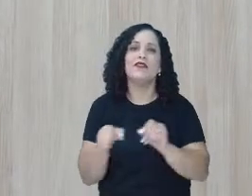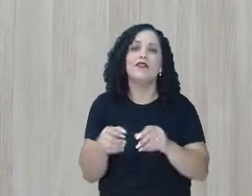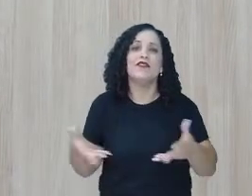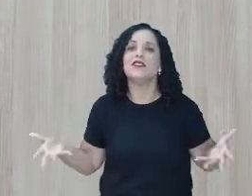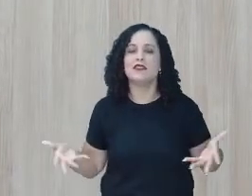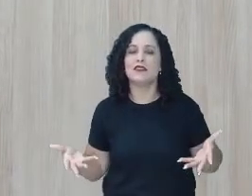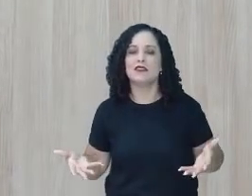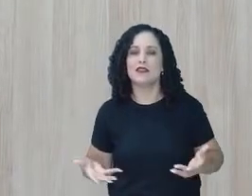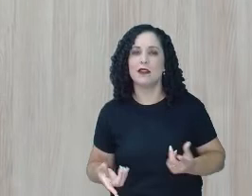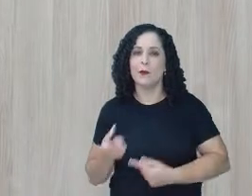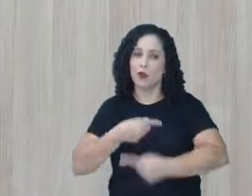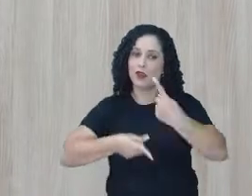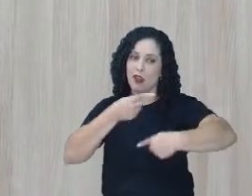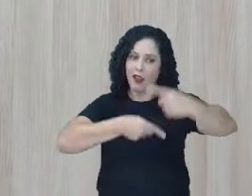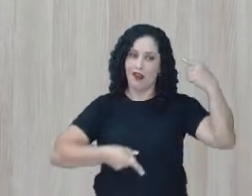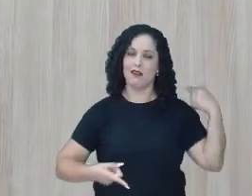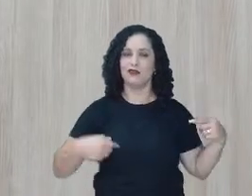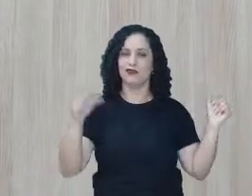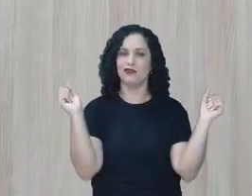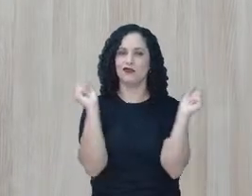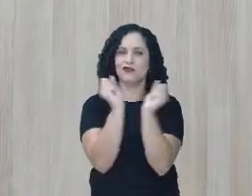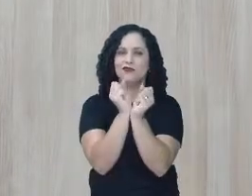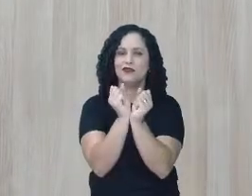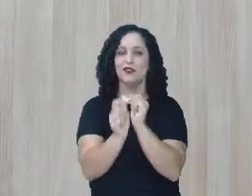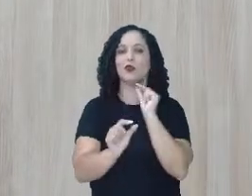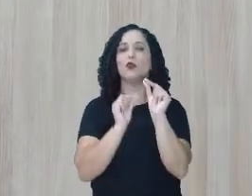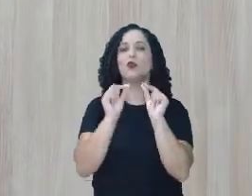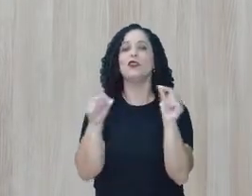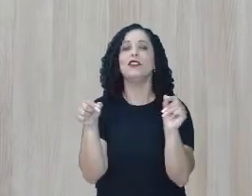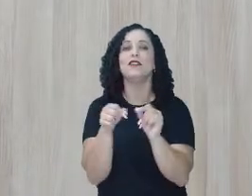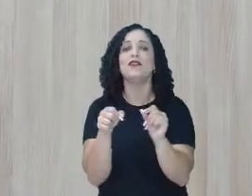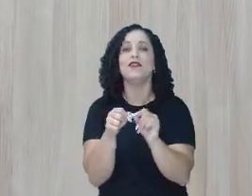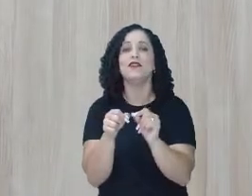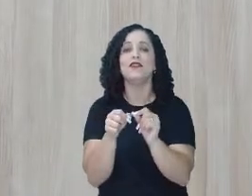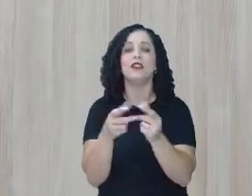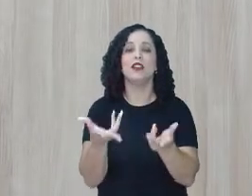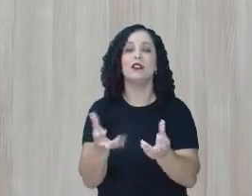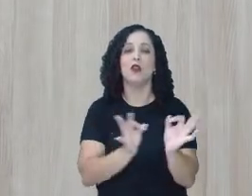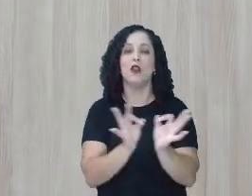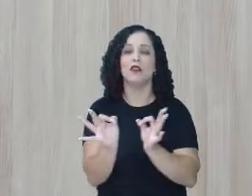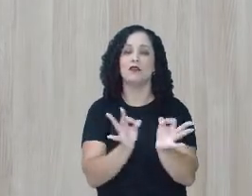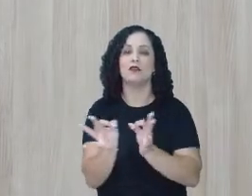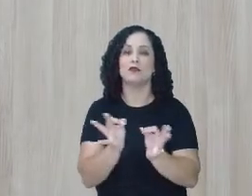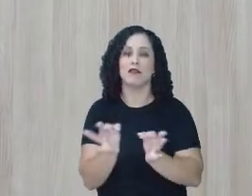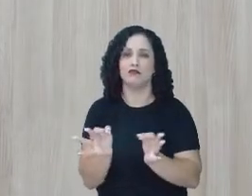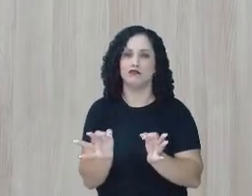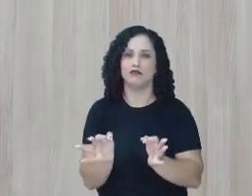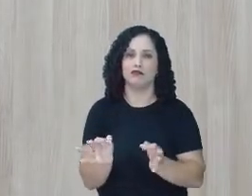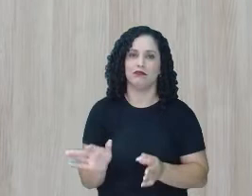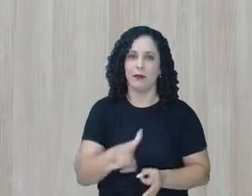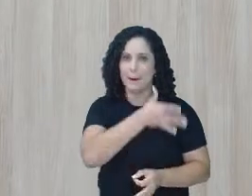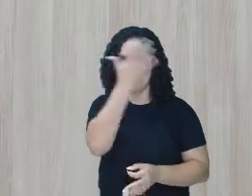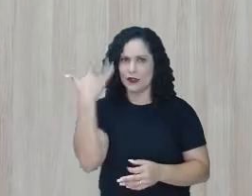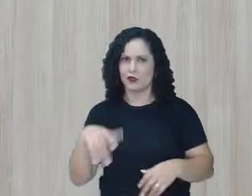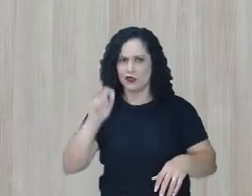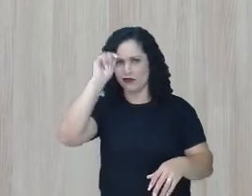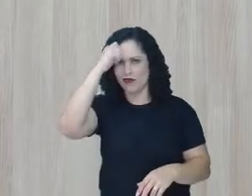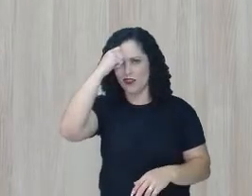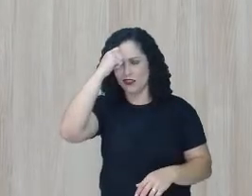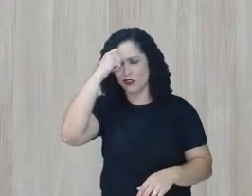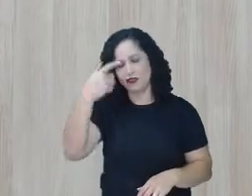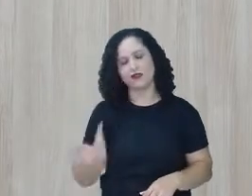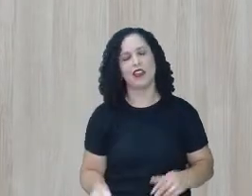desde a escravidão, o que foi feito, né, para lidar com essa população negra que sai da escravidão?